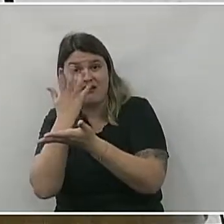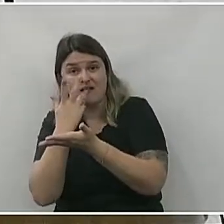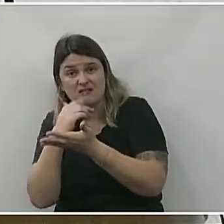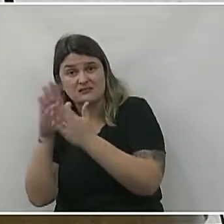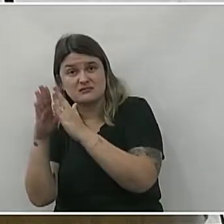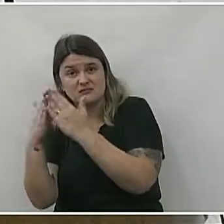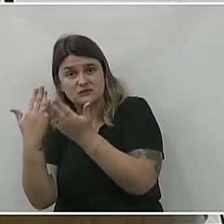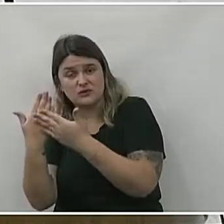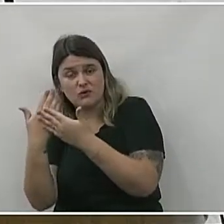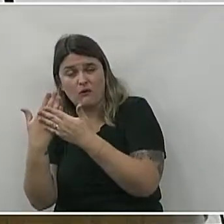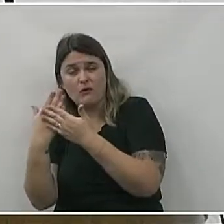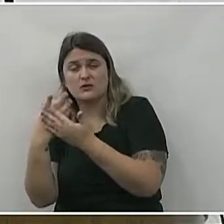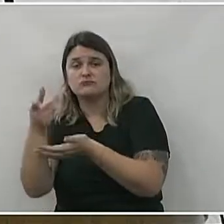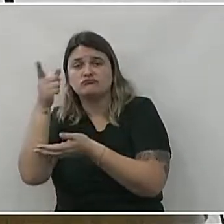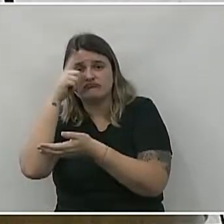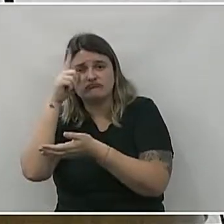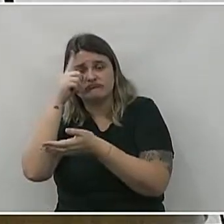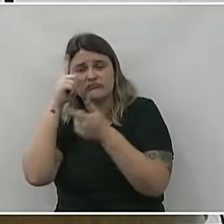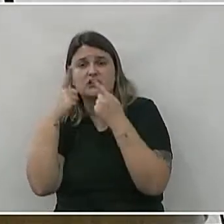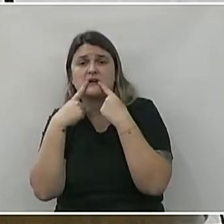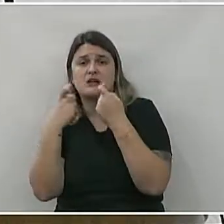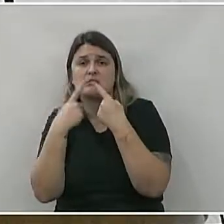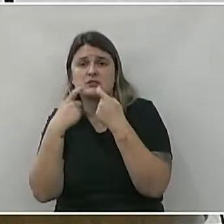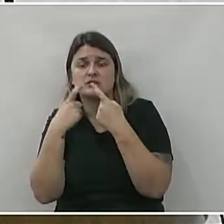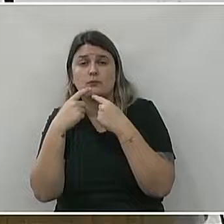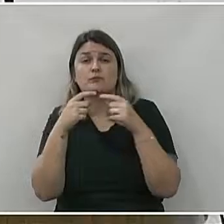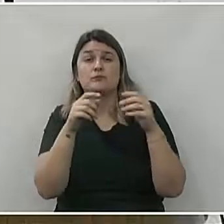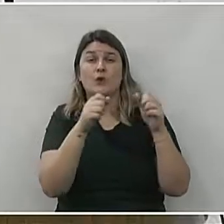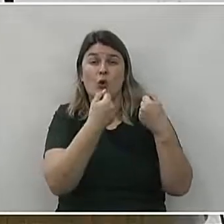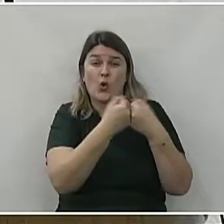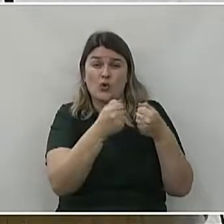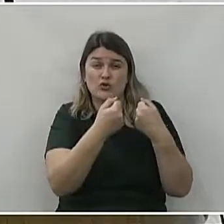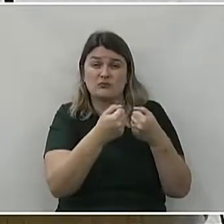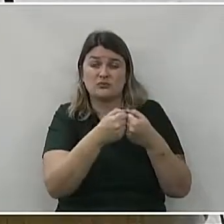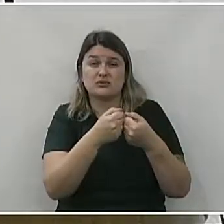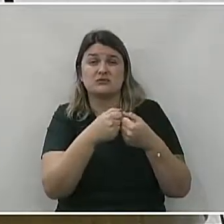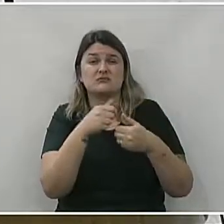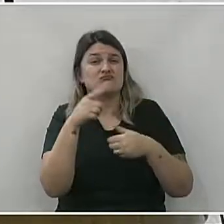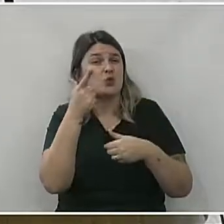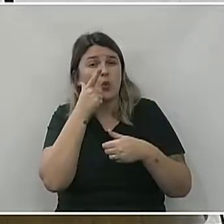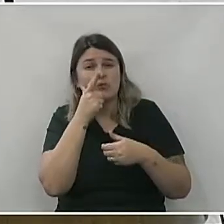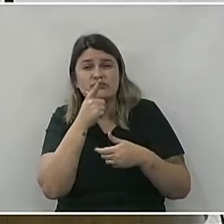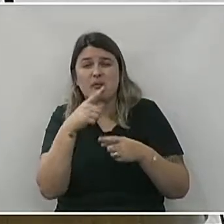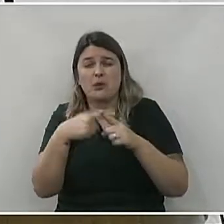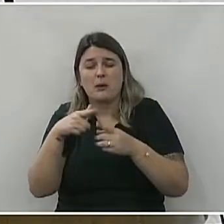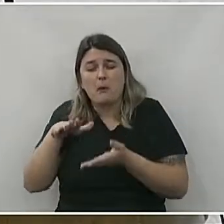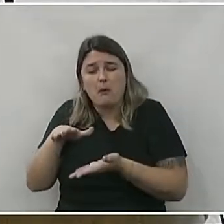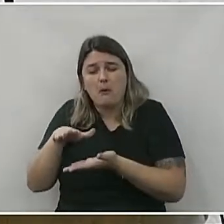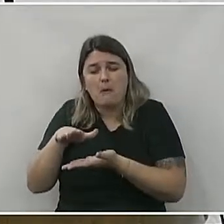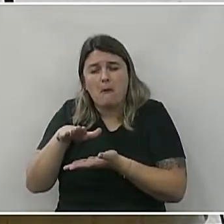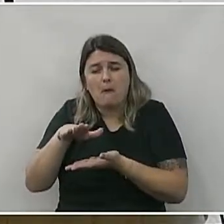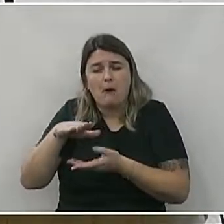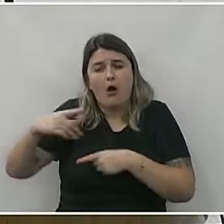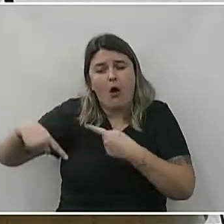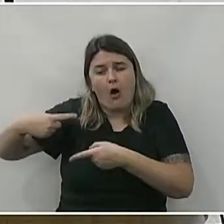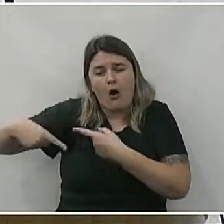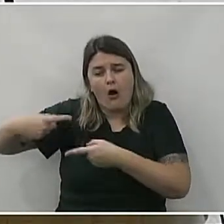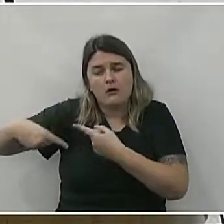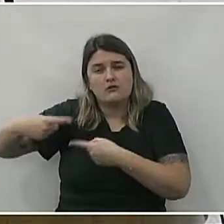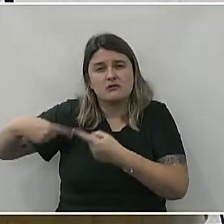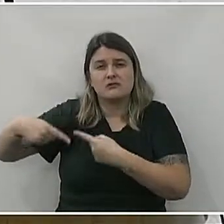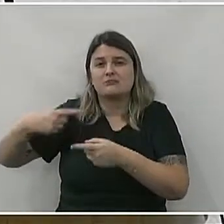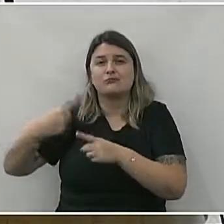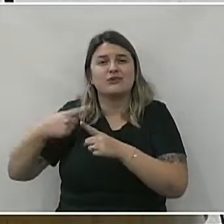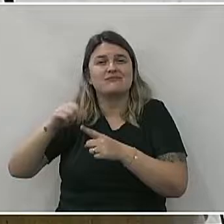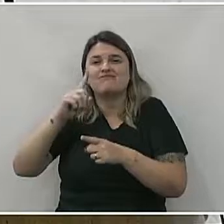vem recebendo reclamações. O ônibus chega a patinar na Serra da Esperança. Vocês imaginem o perigo. E se acontece